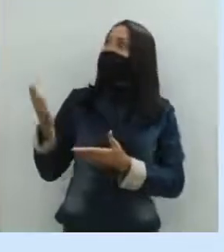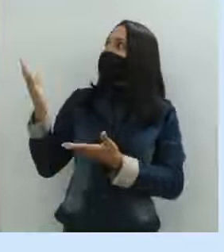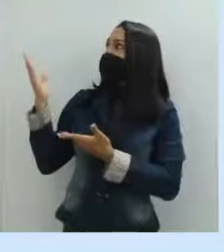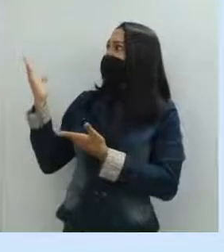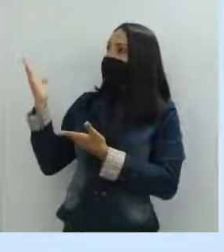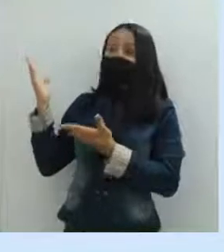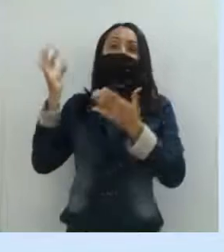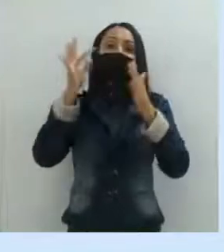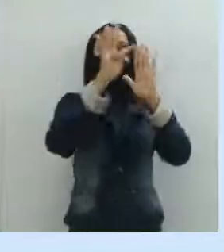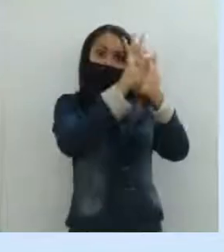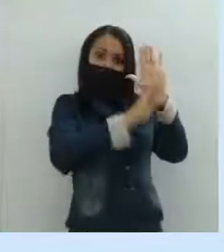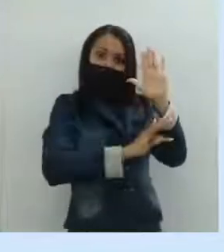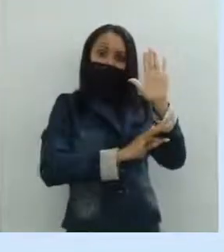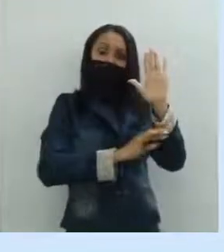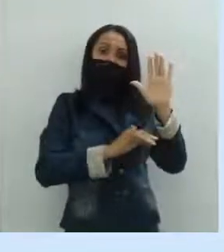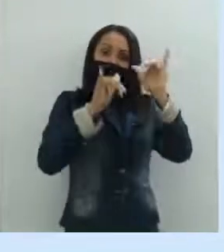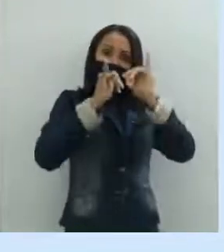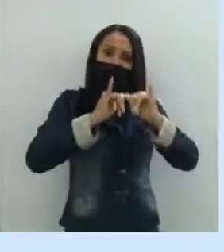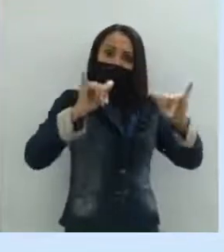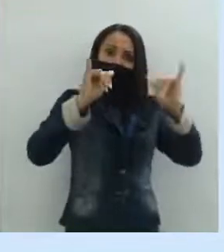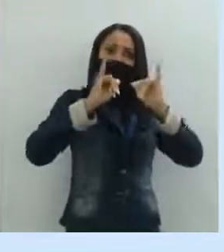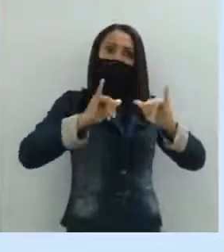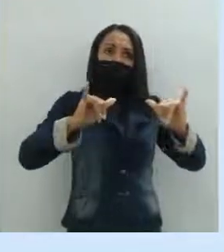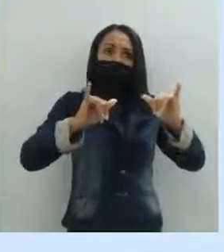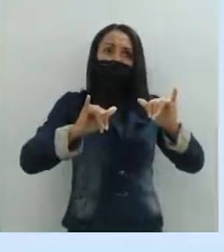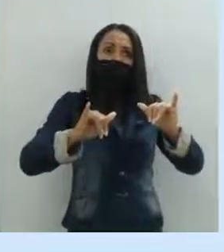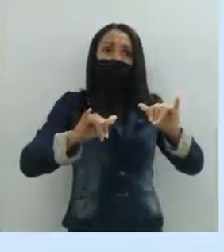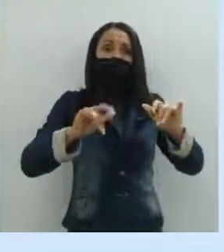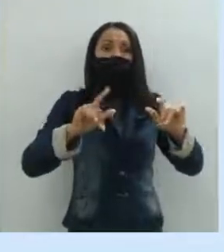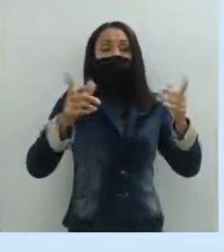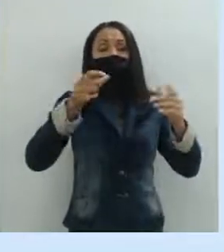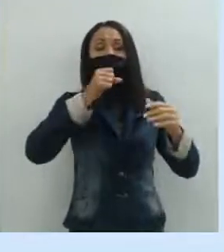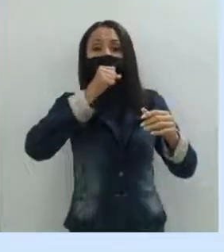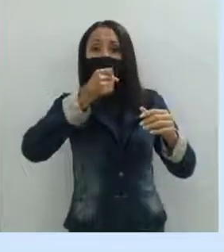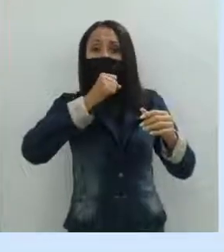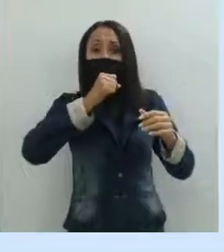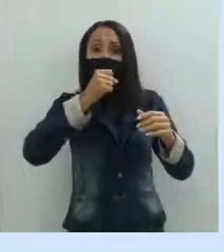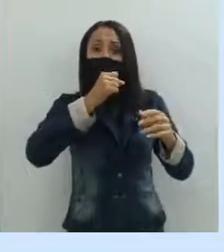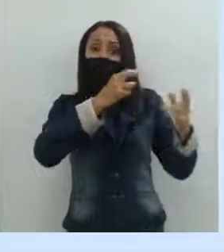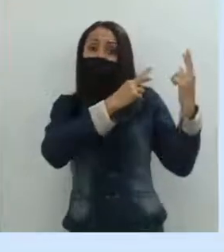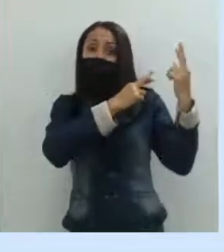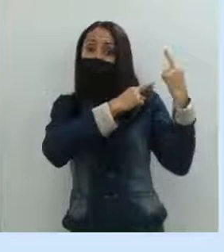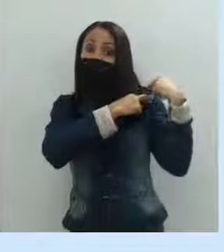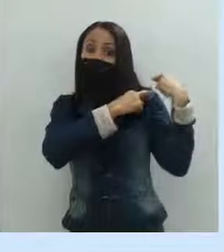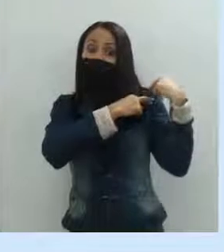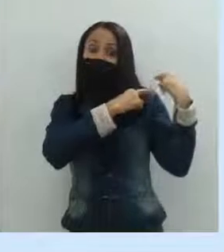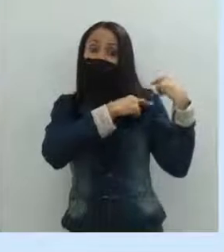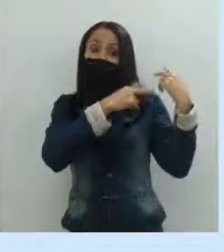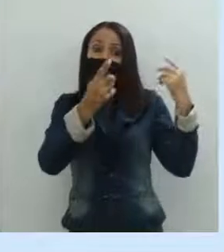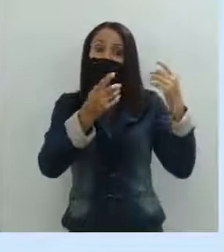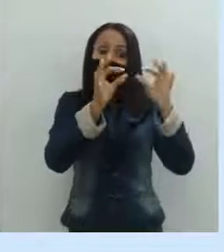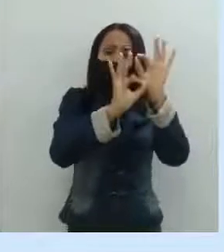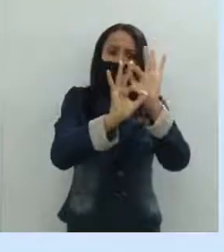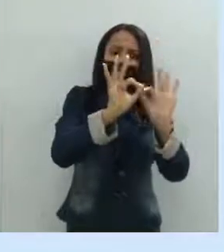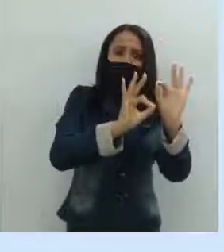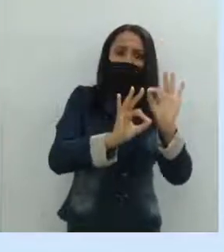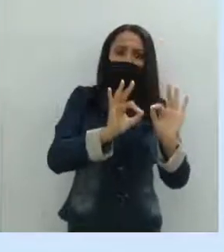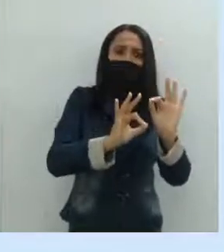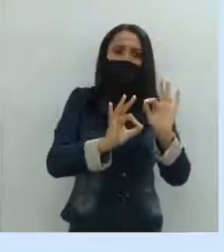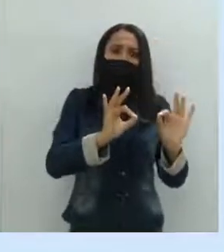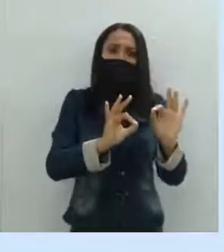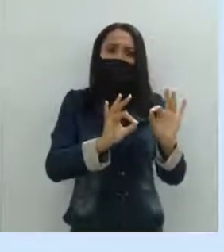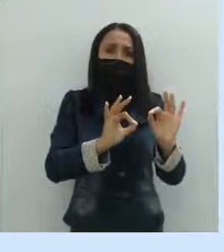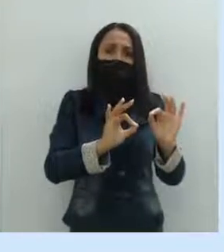o texto da notícia é autoral, pois o jornalista responsável pela sua elaboração é